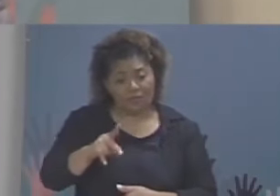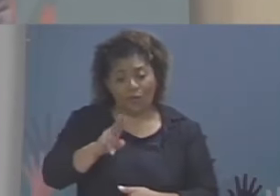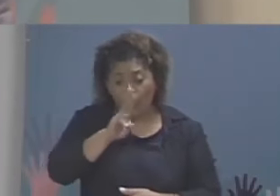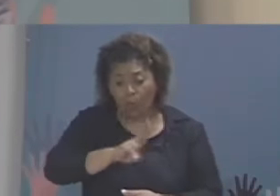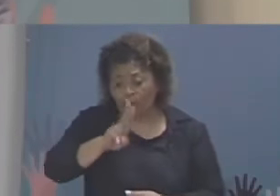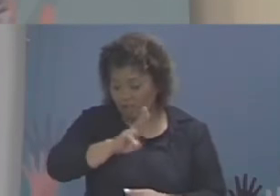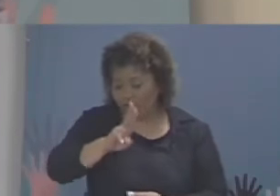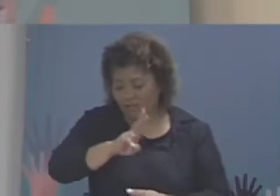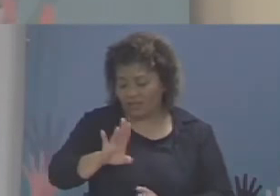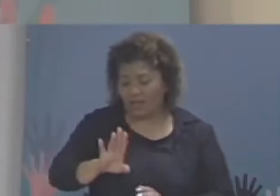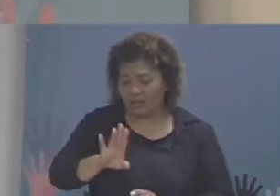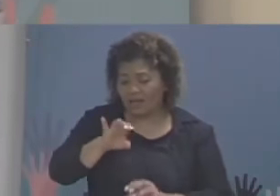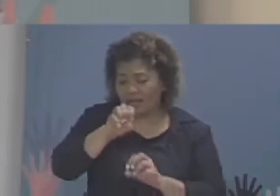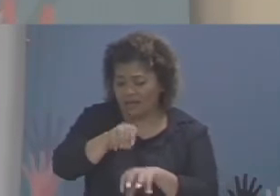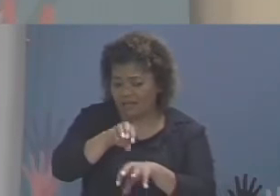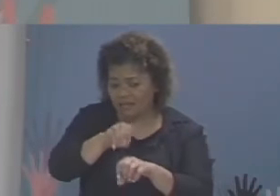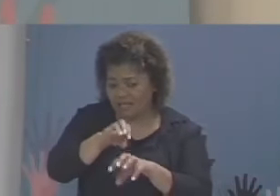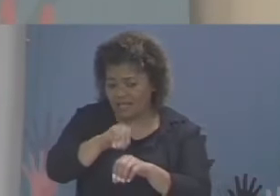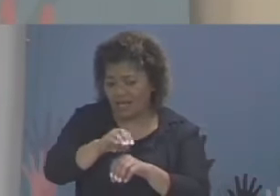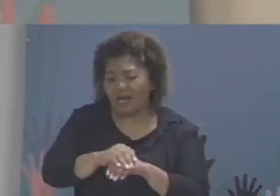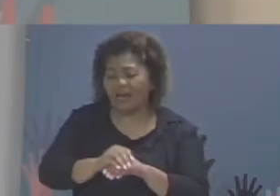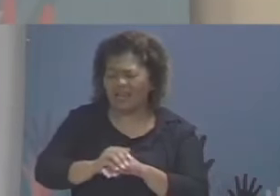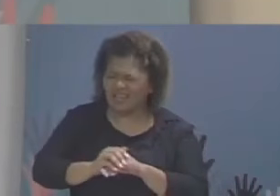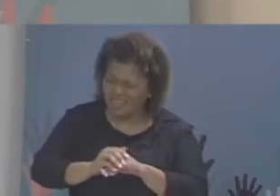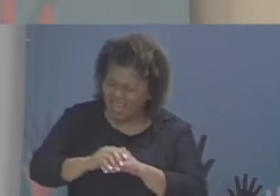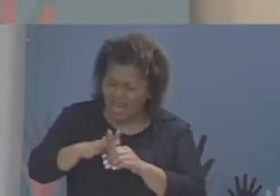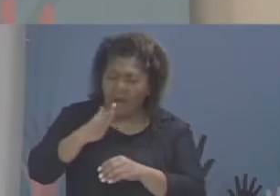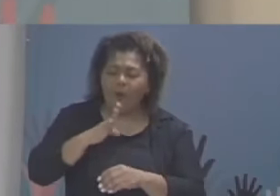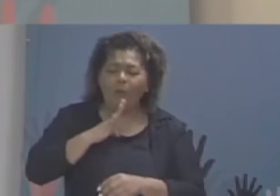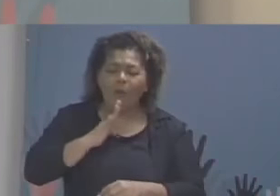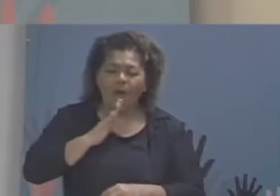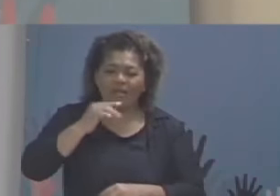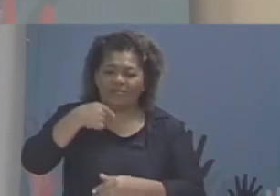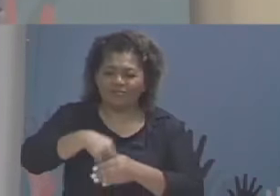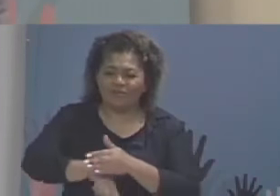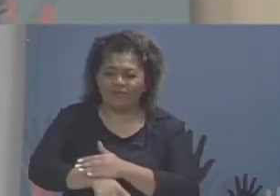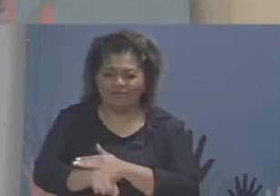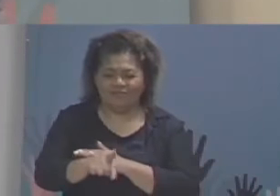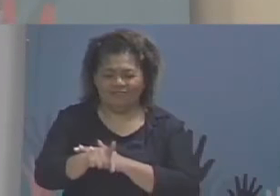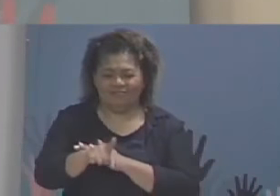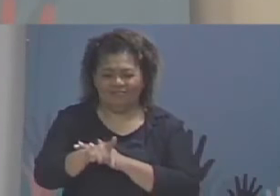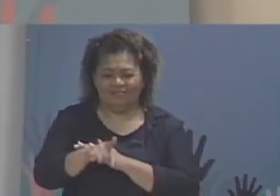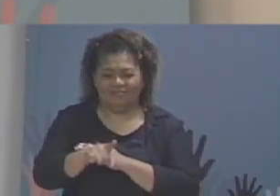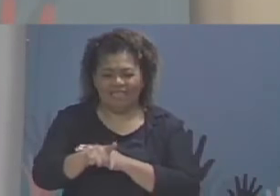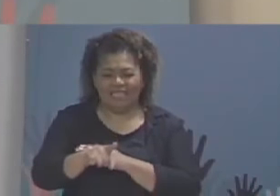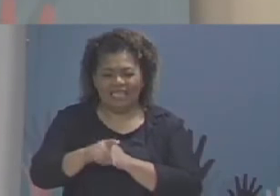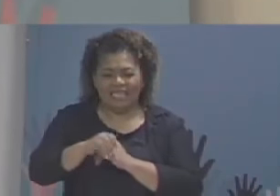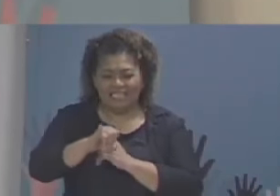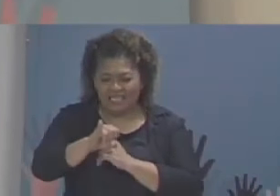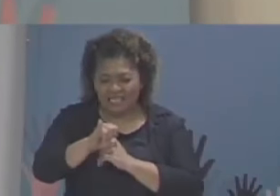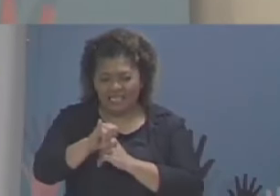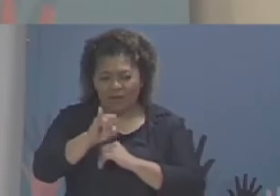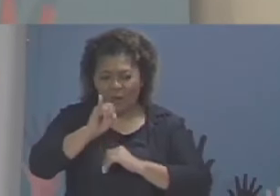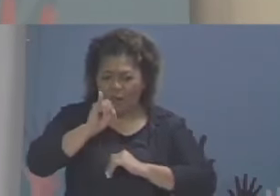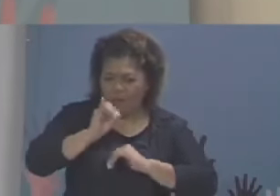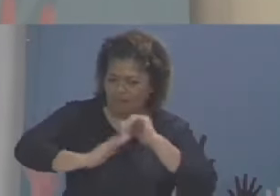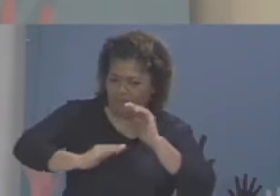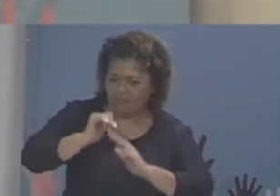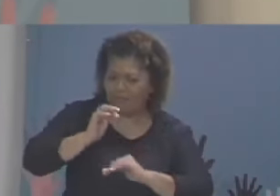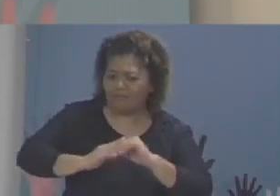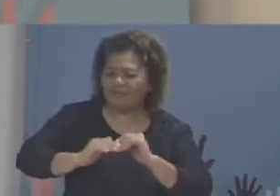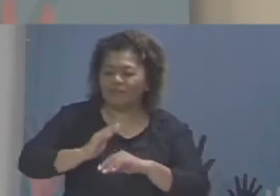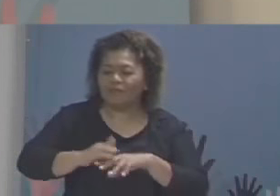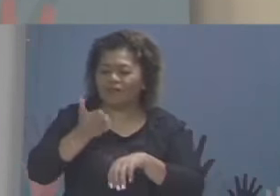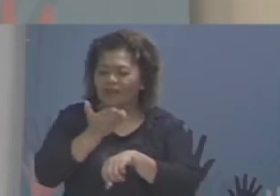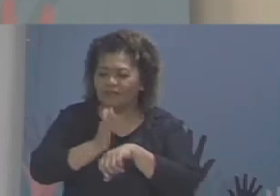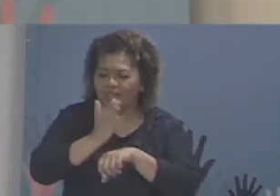universitários. Ensinar é a nossa praia. Ensinar é a nossa praia. Se a gente não capacitar o psicólogo, a gente vai oferecer para a sociedade um